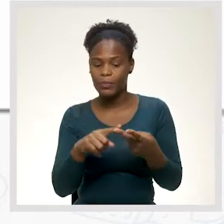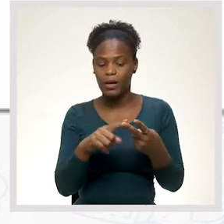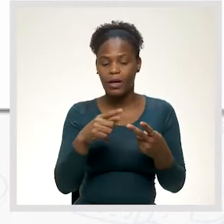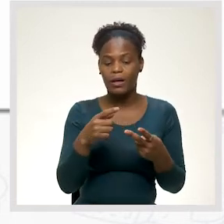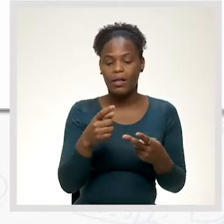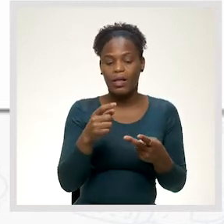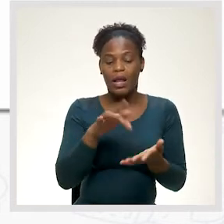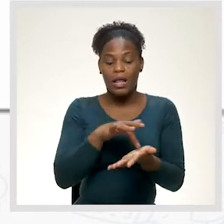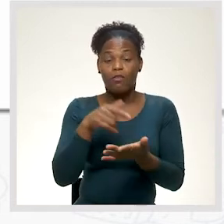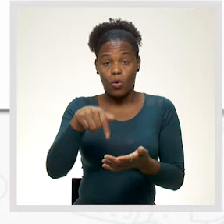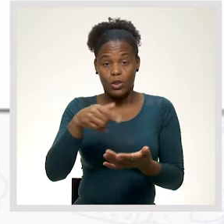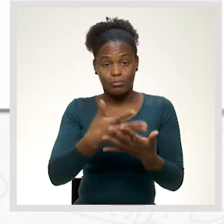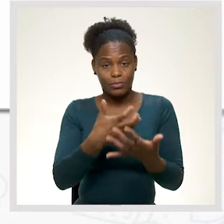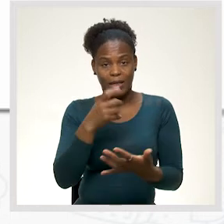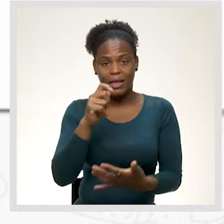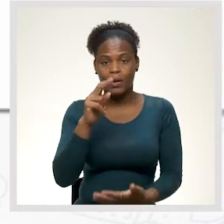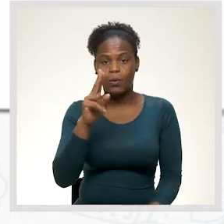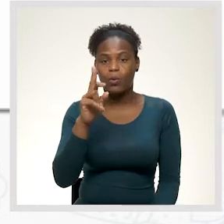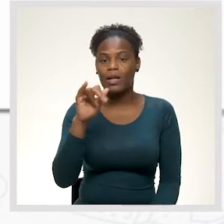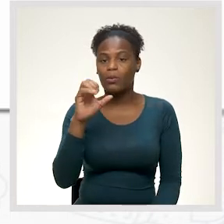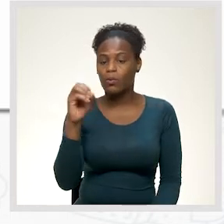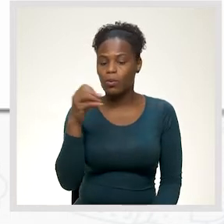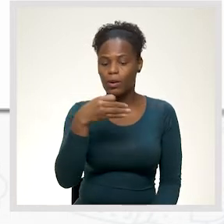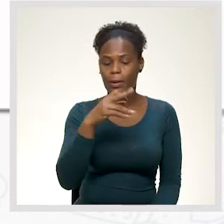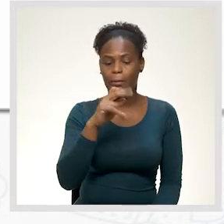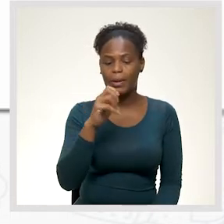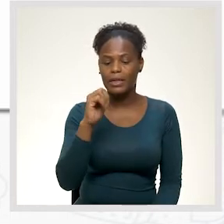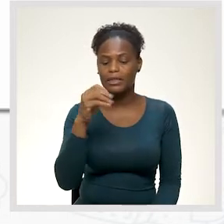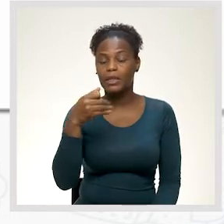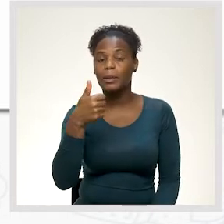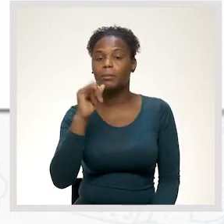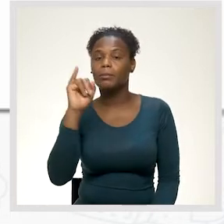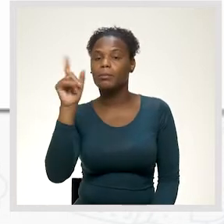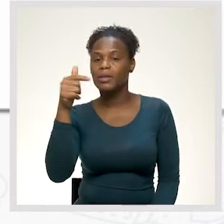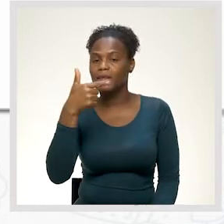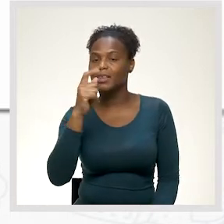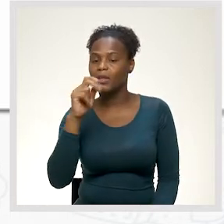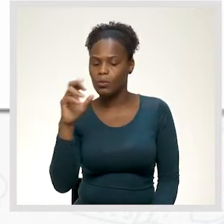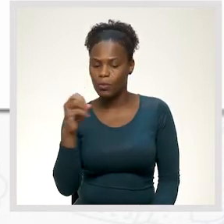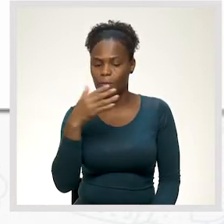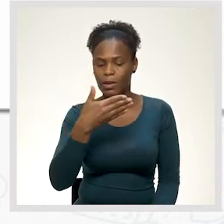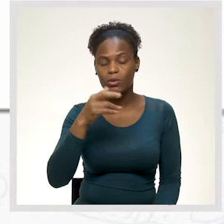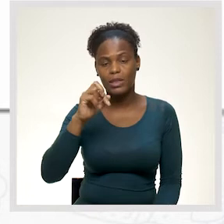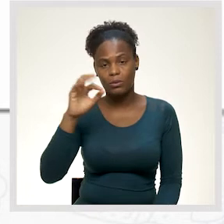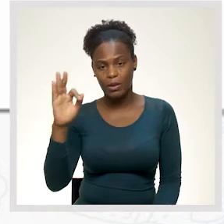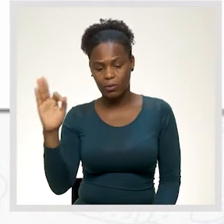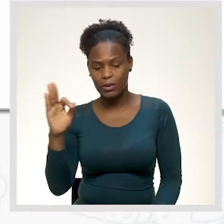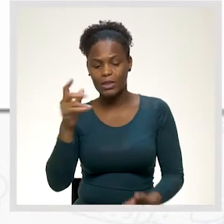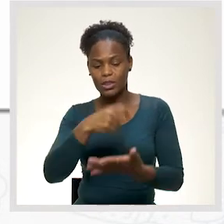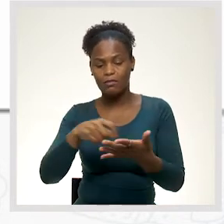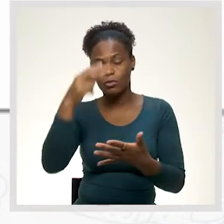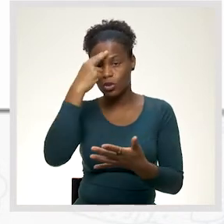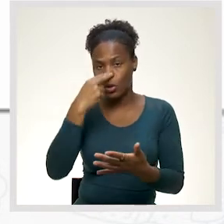A obra que nós hoje vamos destacar, Eurico, o Presbítero, de 1844. Escreveu Histórias